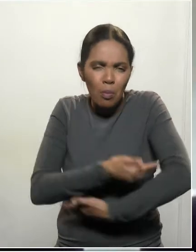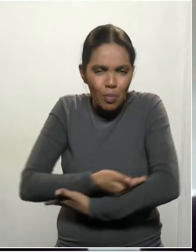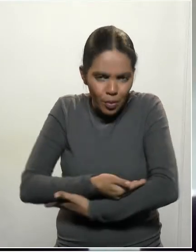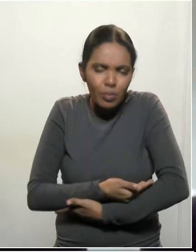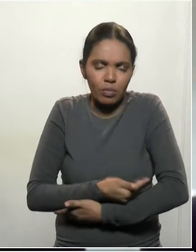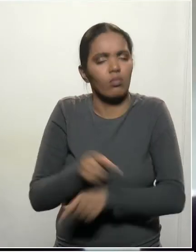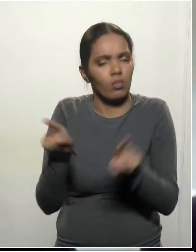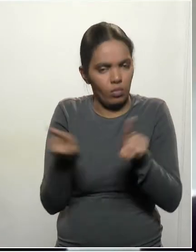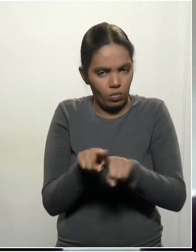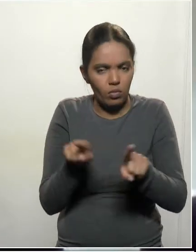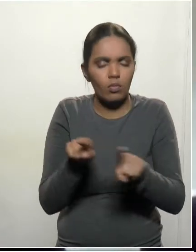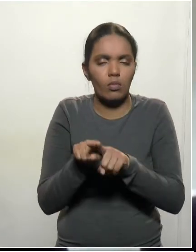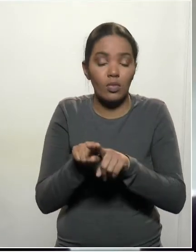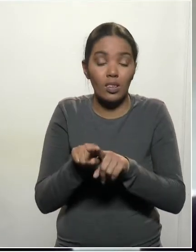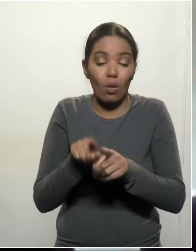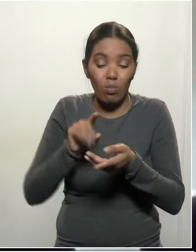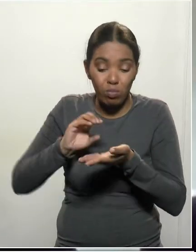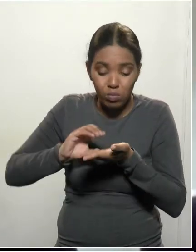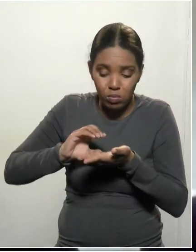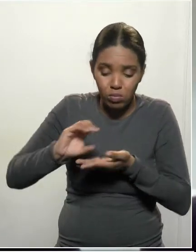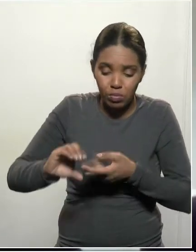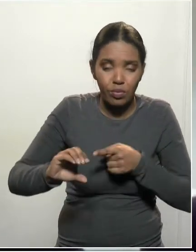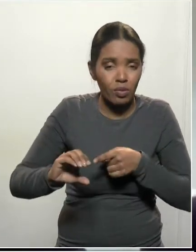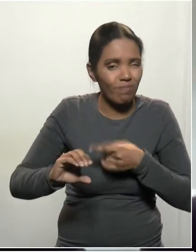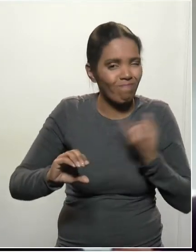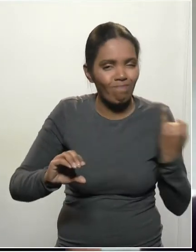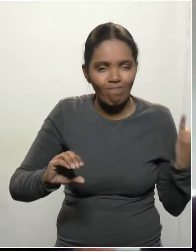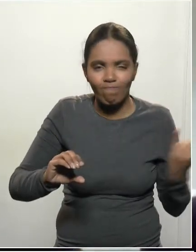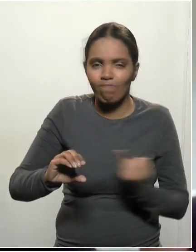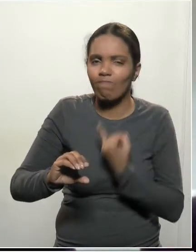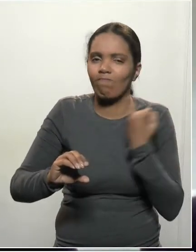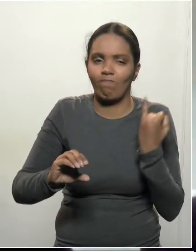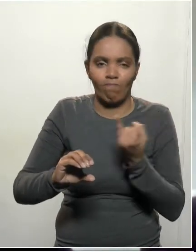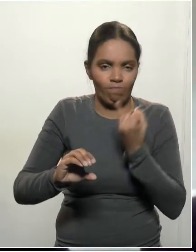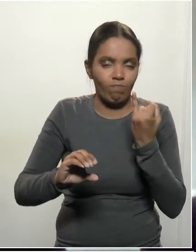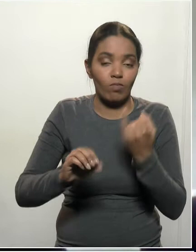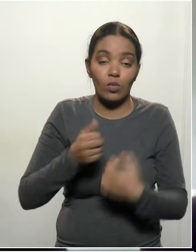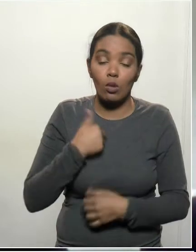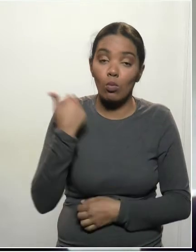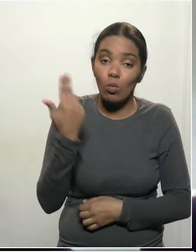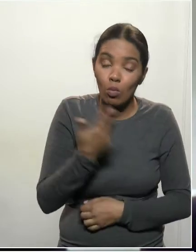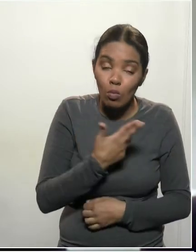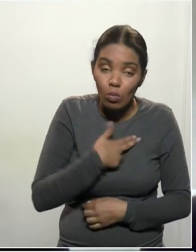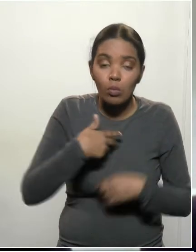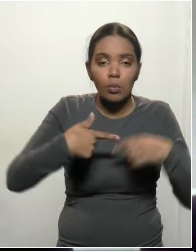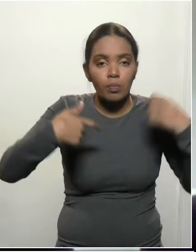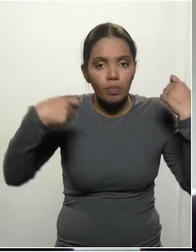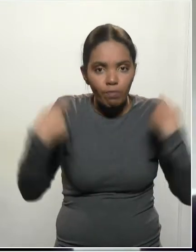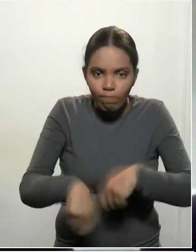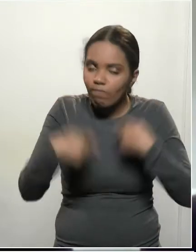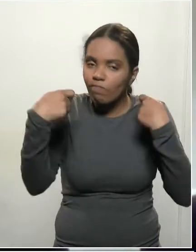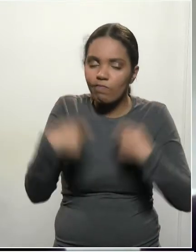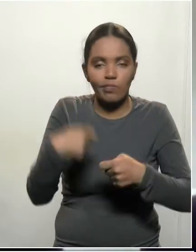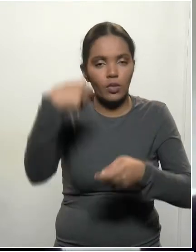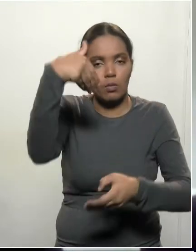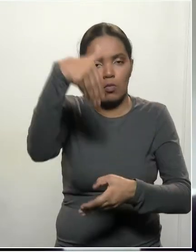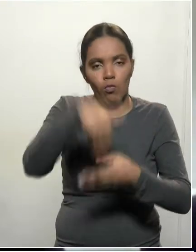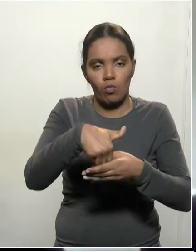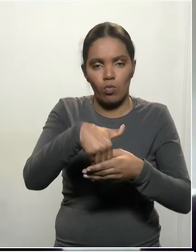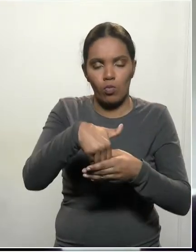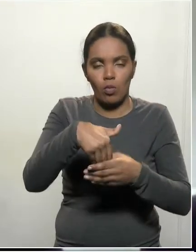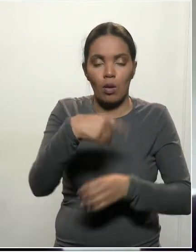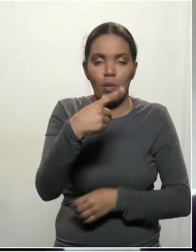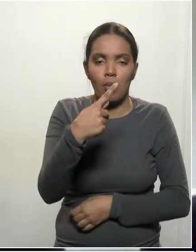Esses recursos, eles são muito importantes. E nós precisamos que seja votada esta PEC, a PEC de